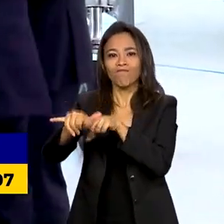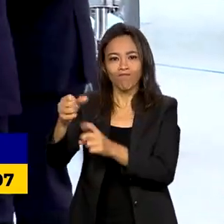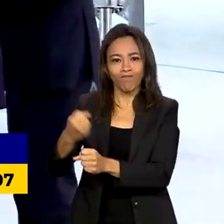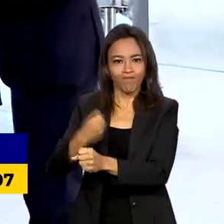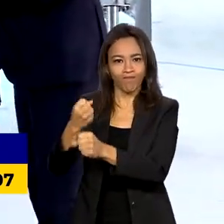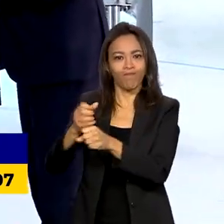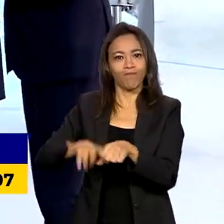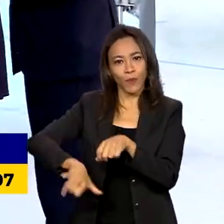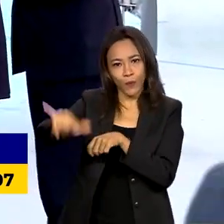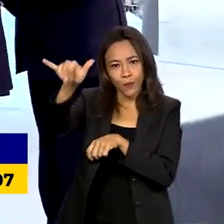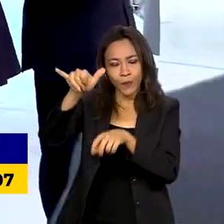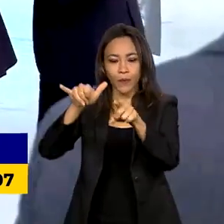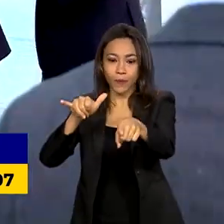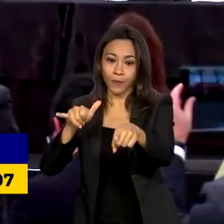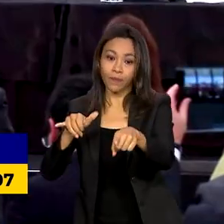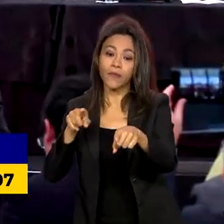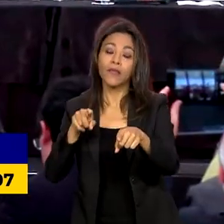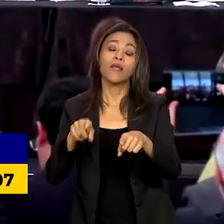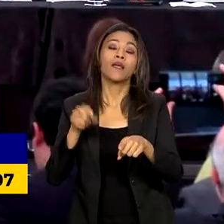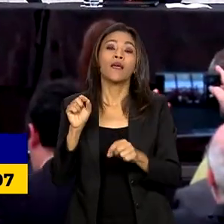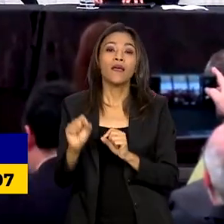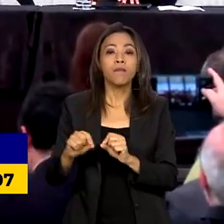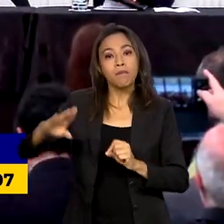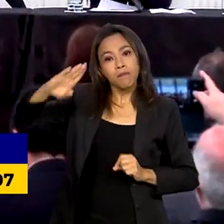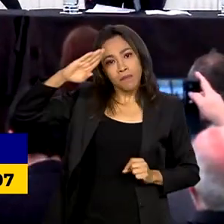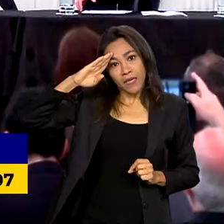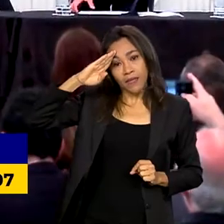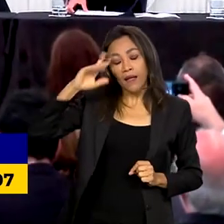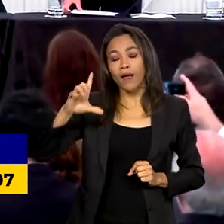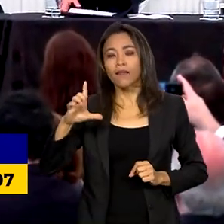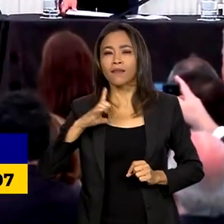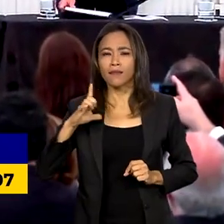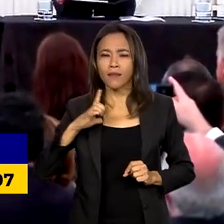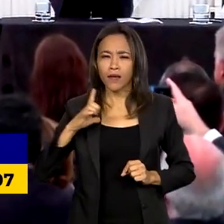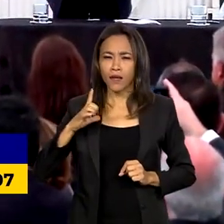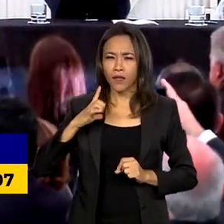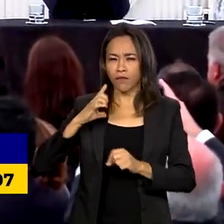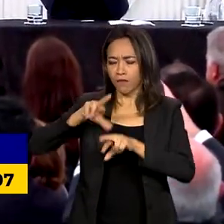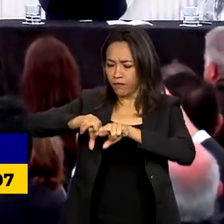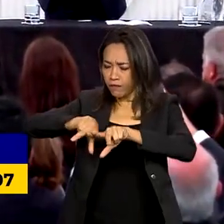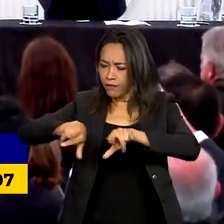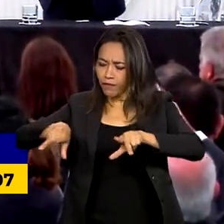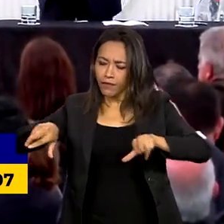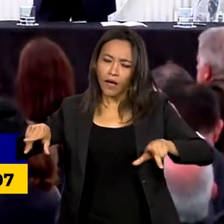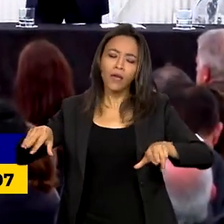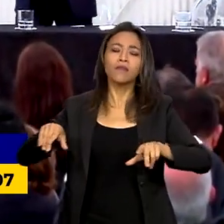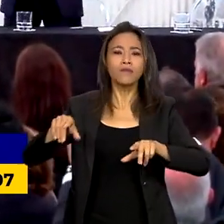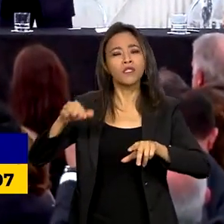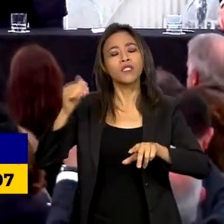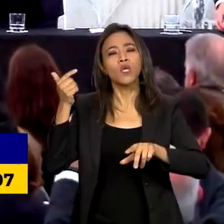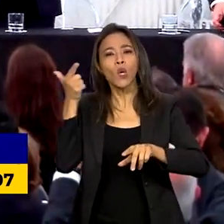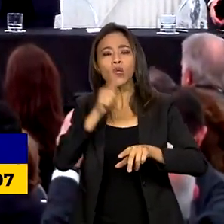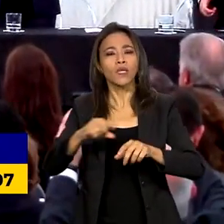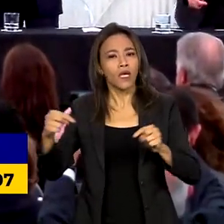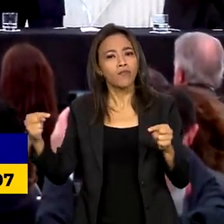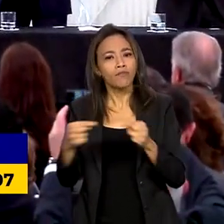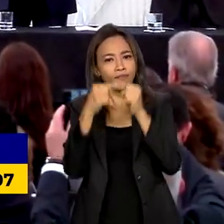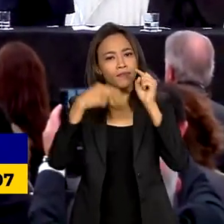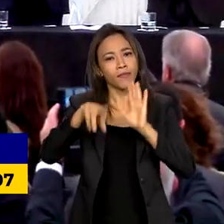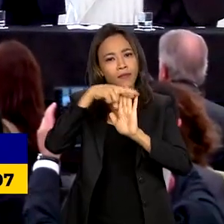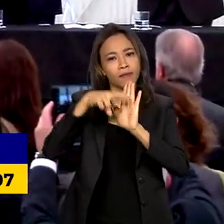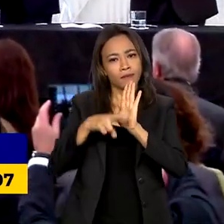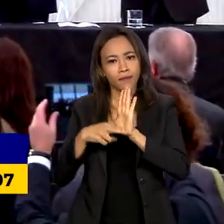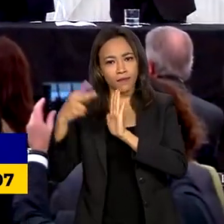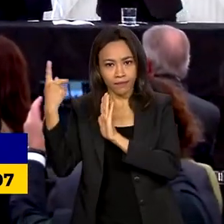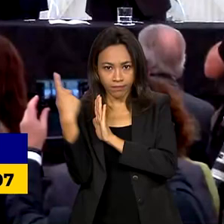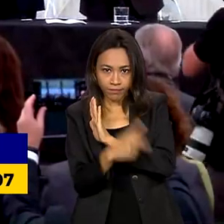avião militar de ataque leve conta com equipamentos e funcionalidades que atendem aos requisitos operacionais da